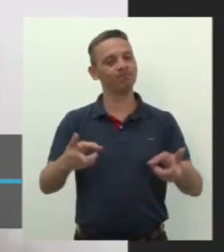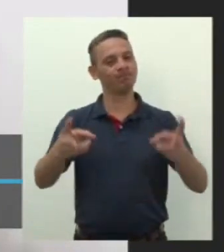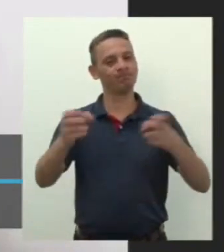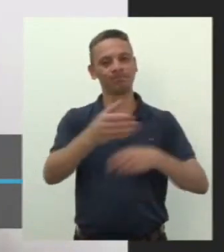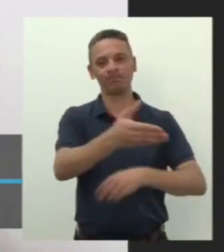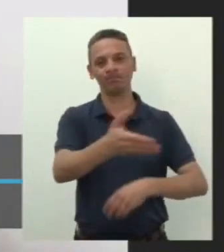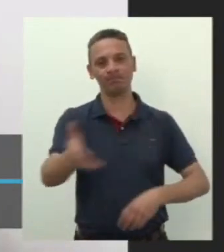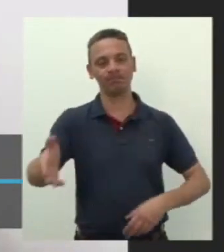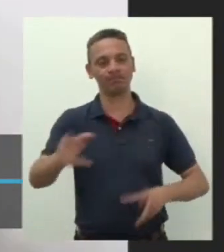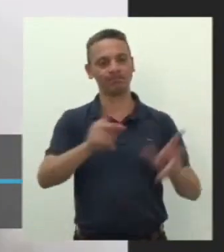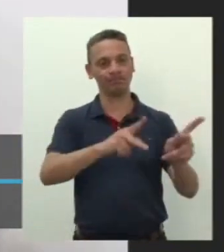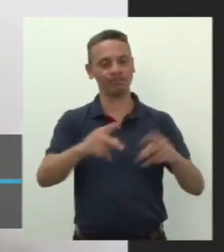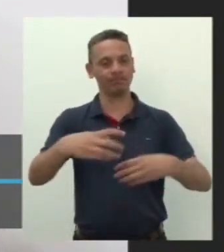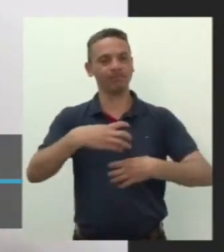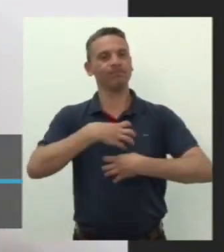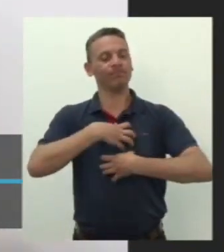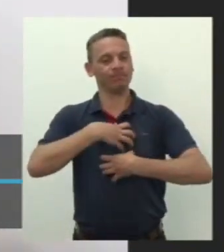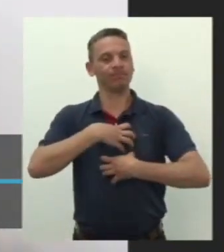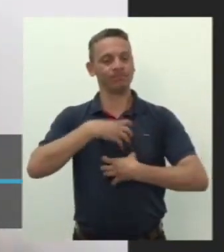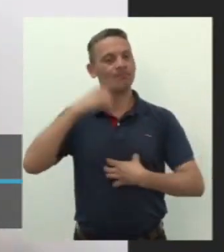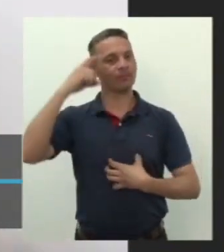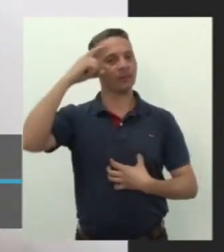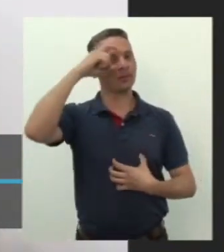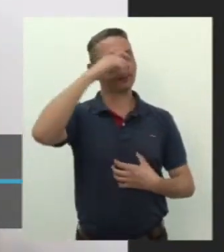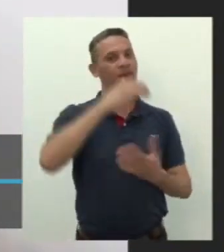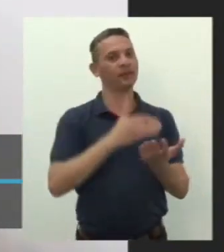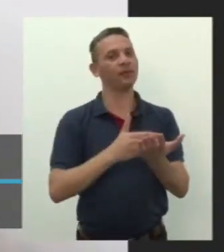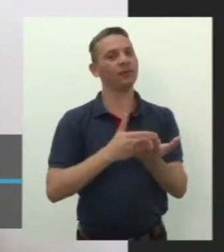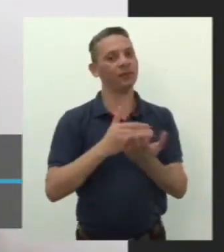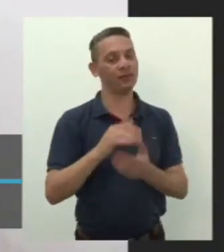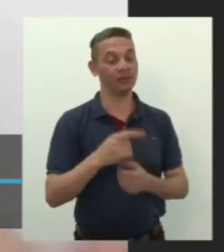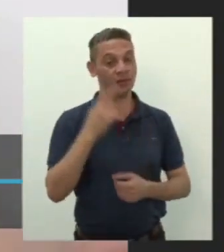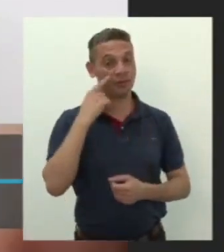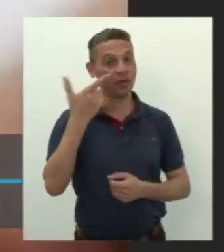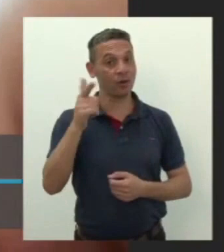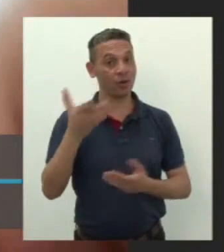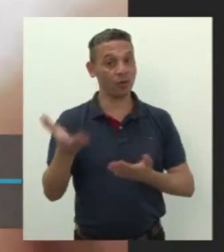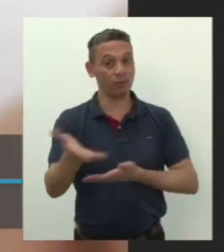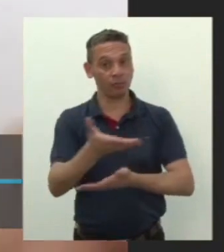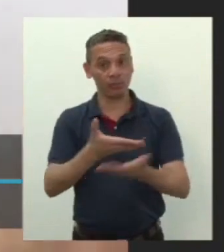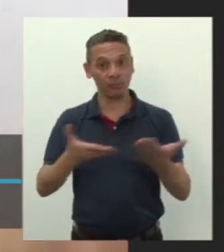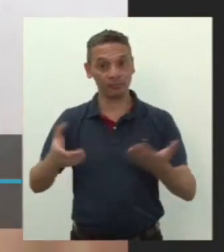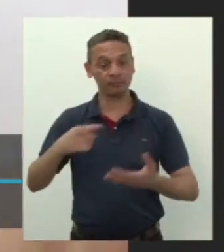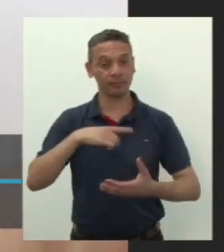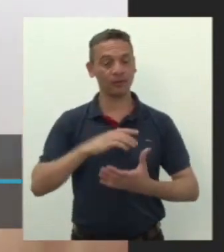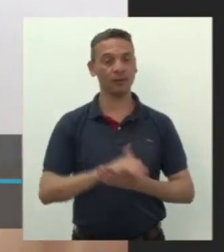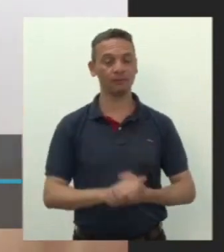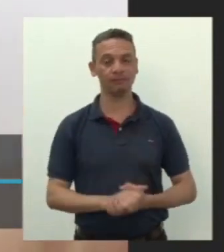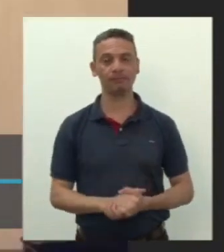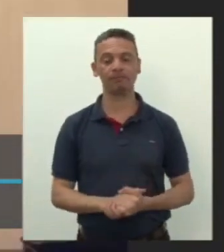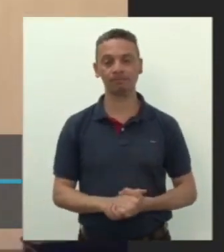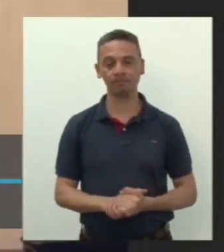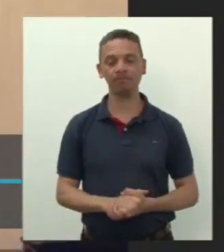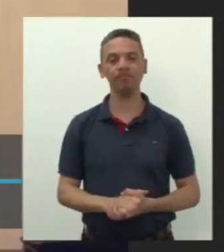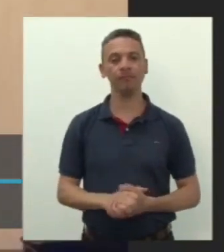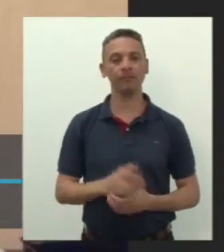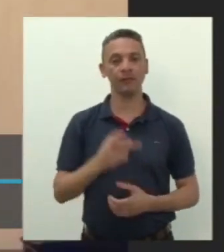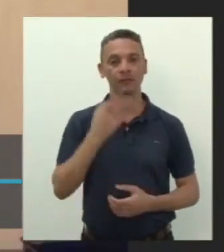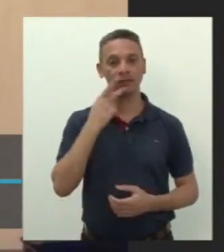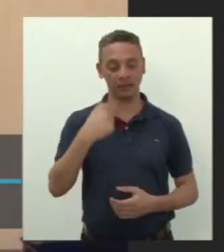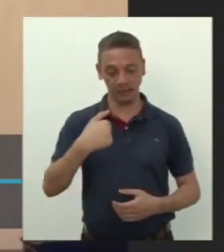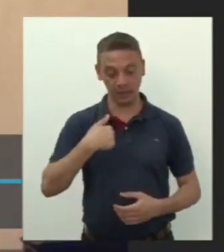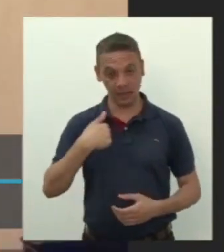sentindo inicialmente, então agora vamos passar para a próxima interação. Fala, sim, Tati. eu queria dizer também que eu